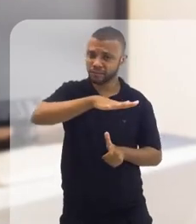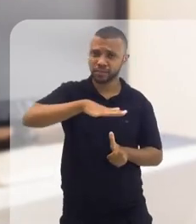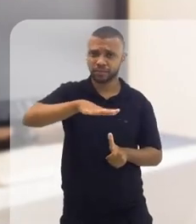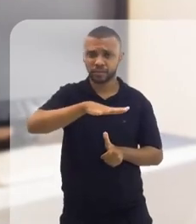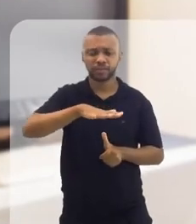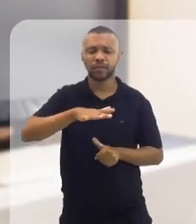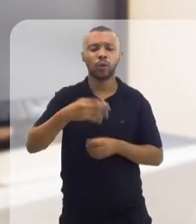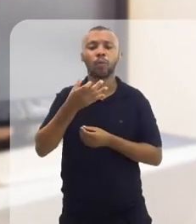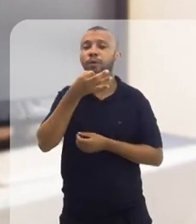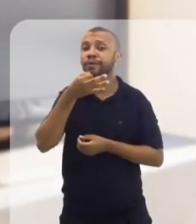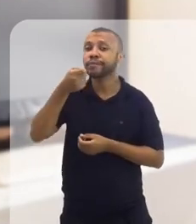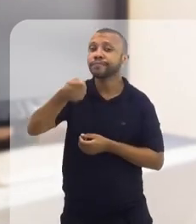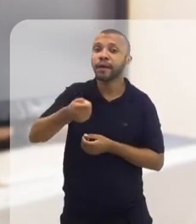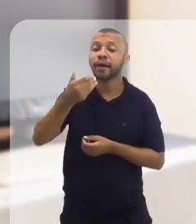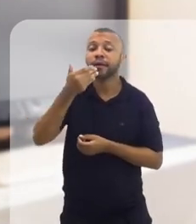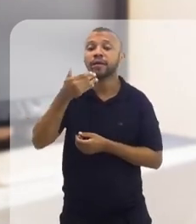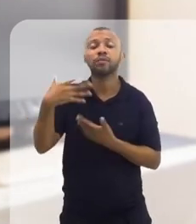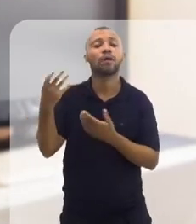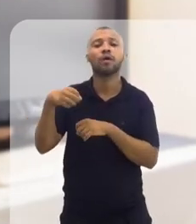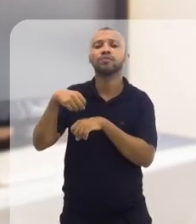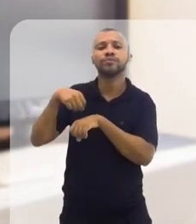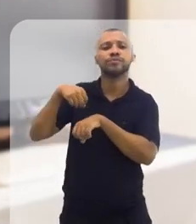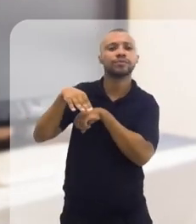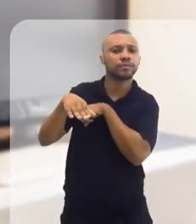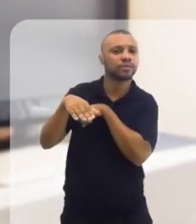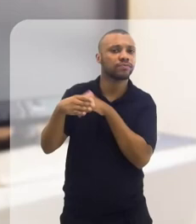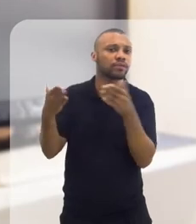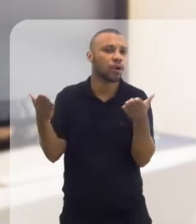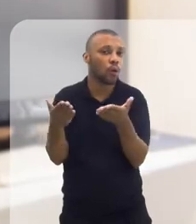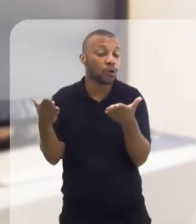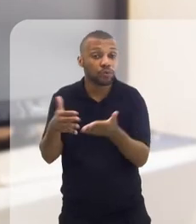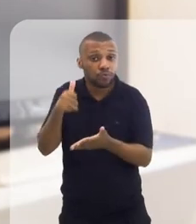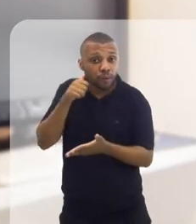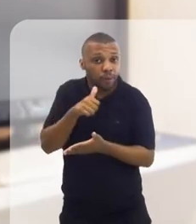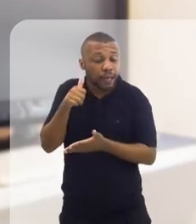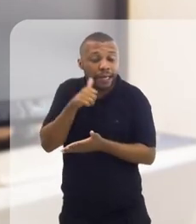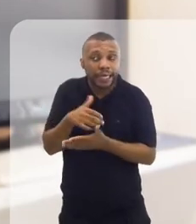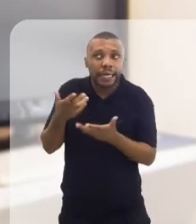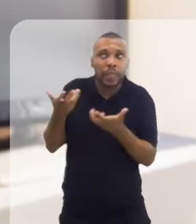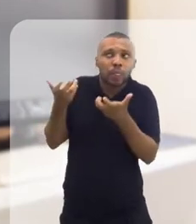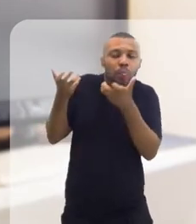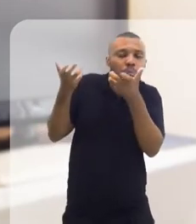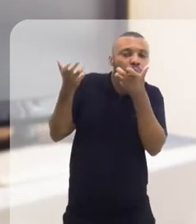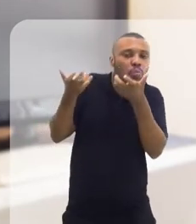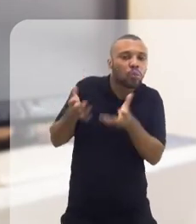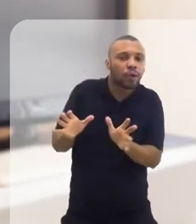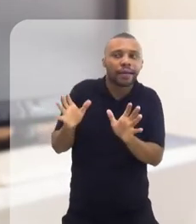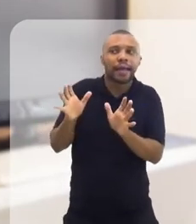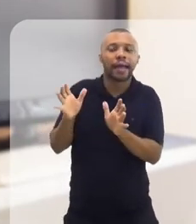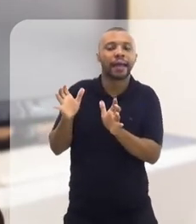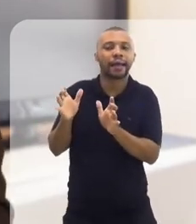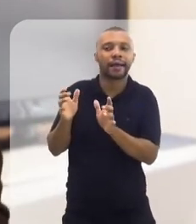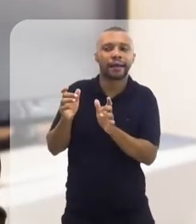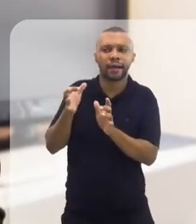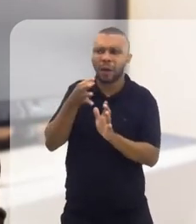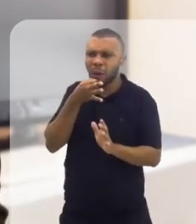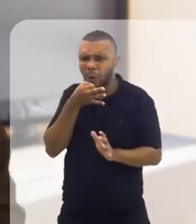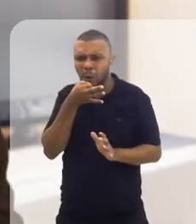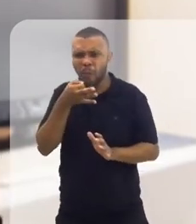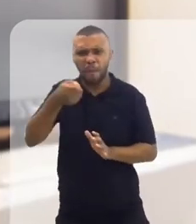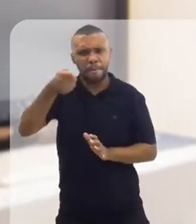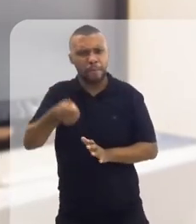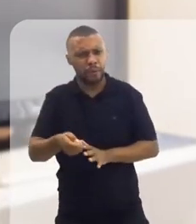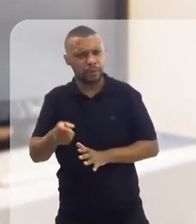maioria. Então, como é que você se posiciona? Que dica você daria hoje para uma mulher que não quer ceder, mas que também não